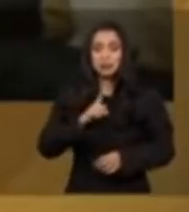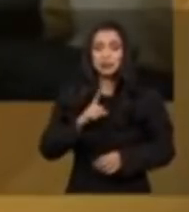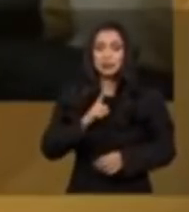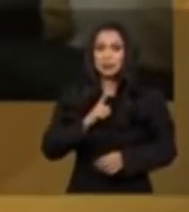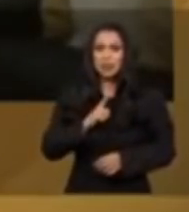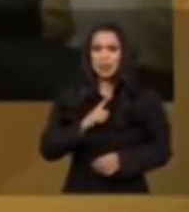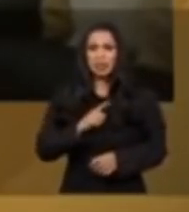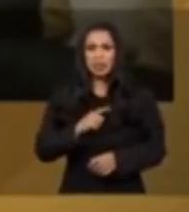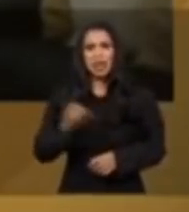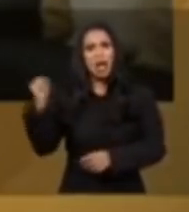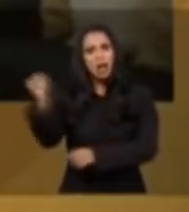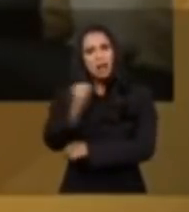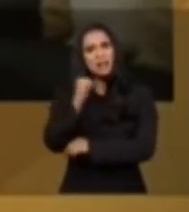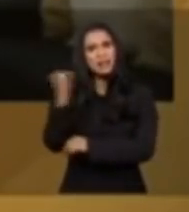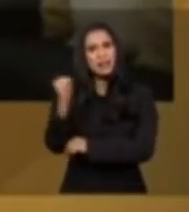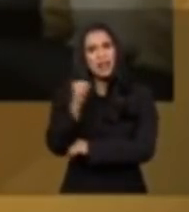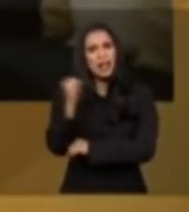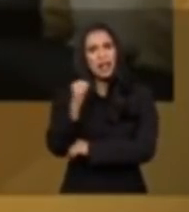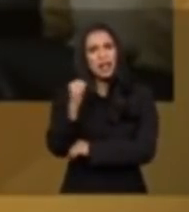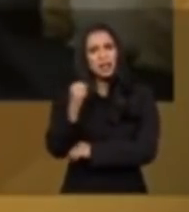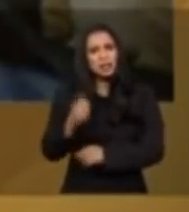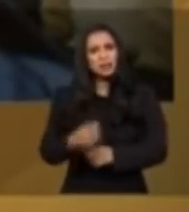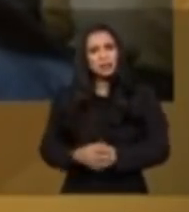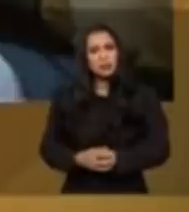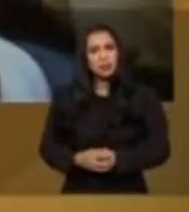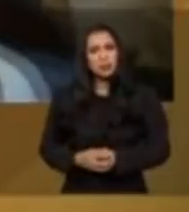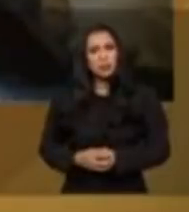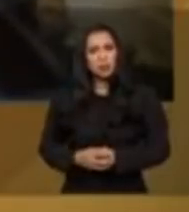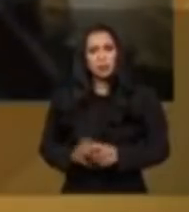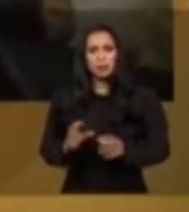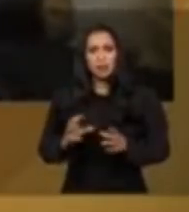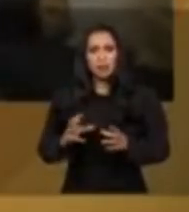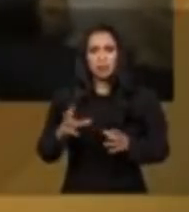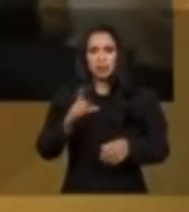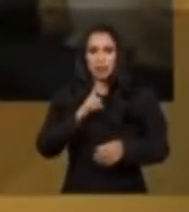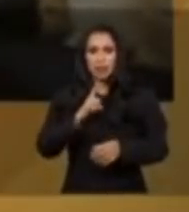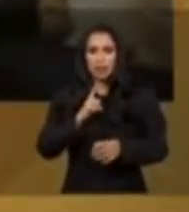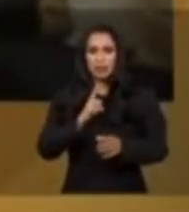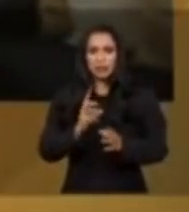também é gravíssimo, com planta, foi apreendido